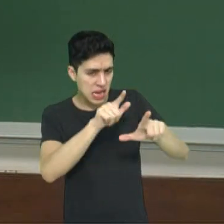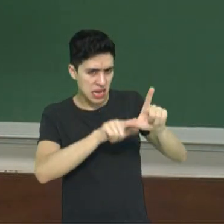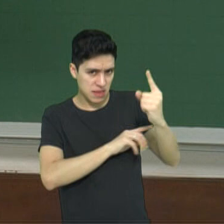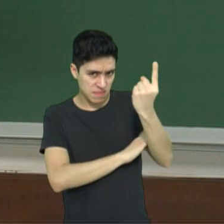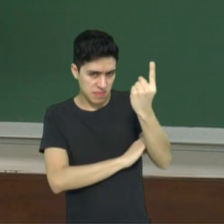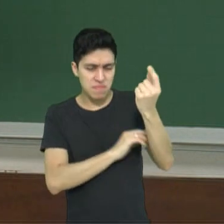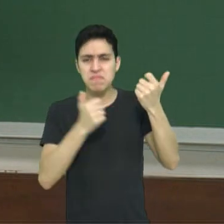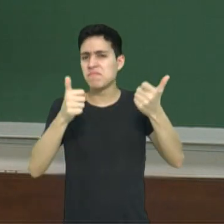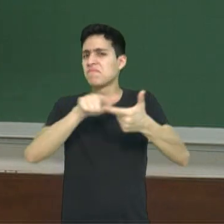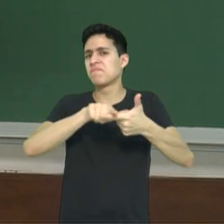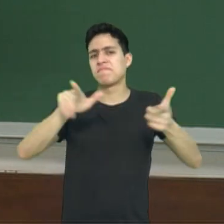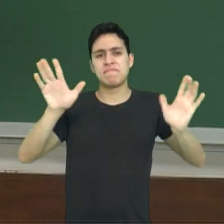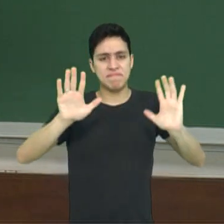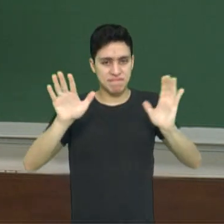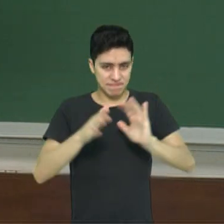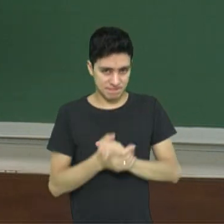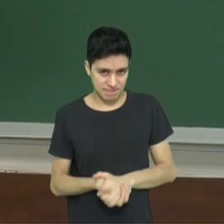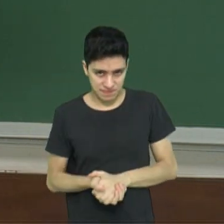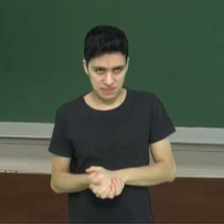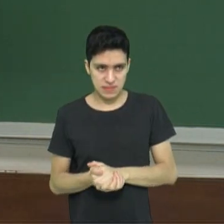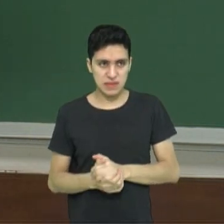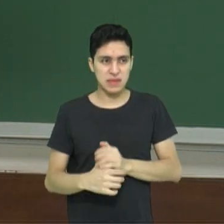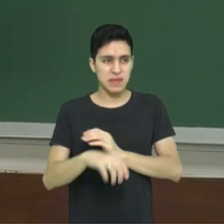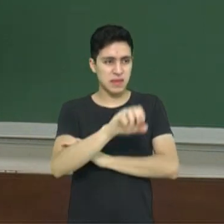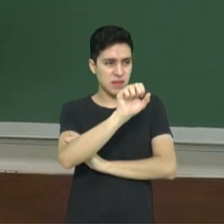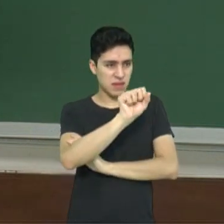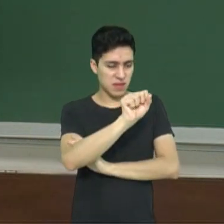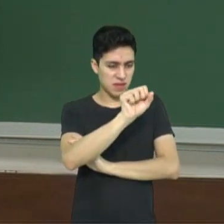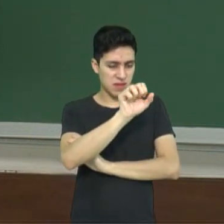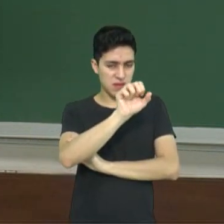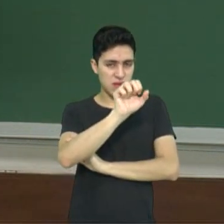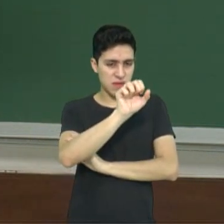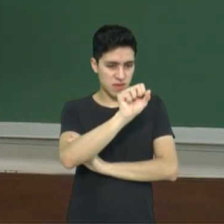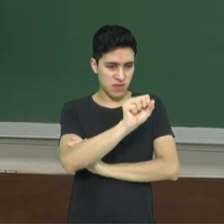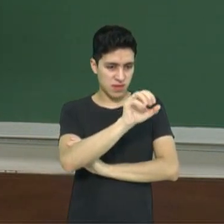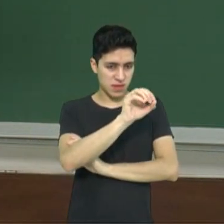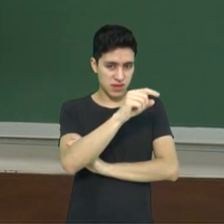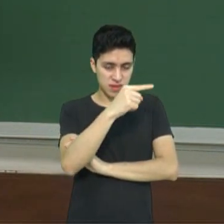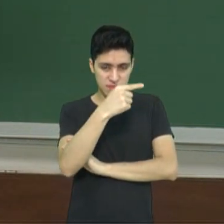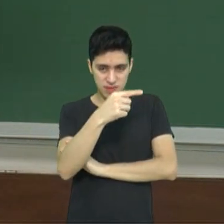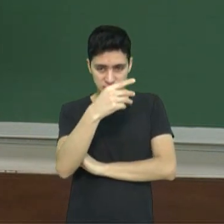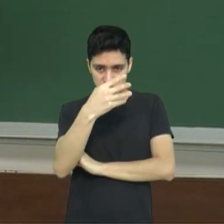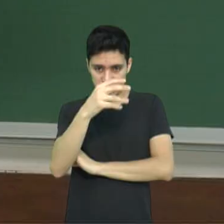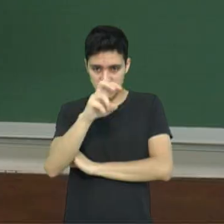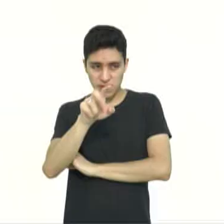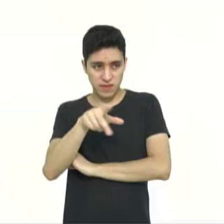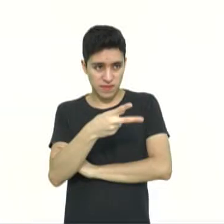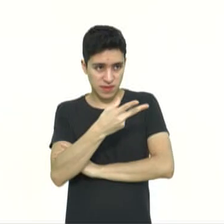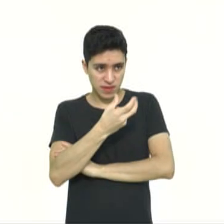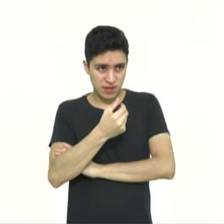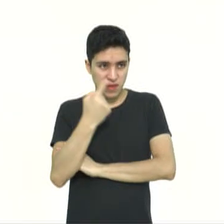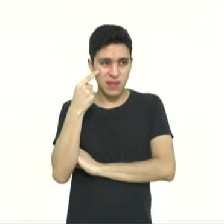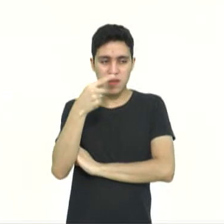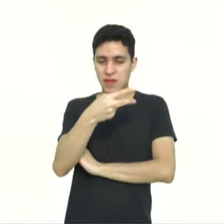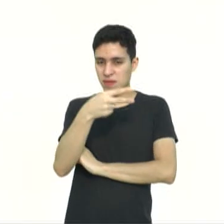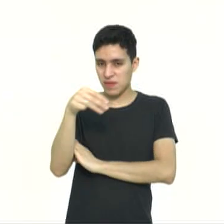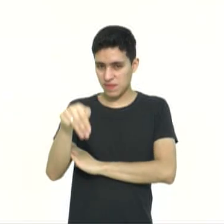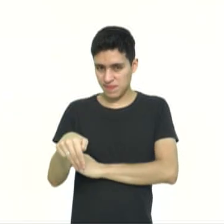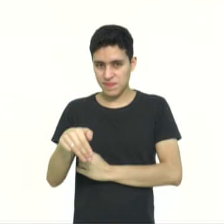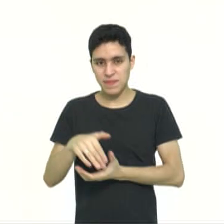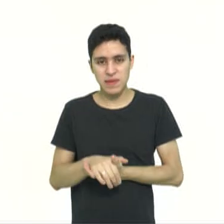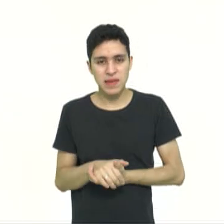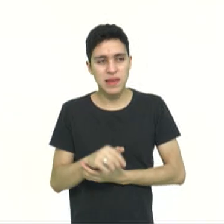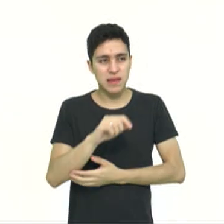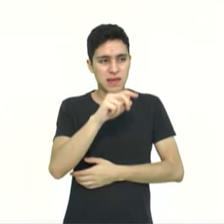problema, tá bom? Então, ó, 80 tira 54, 26. 4 menos 2, 2m.